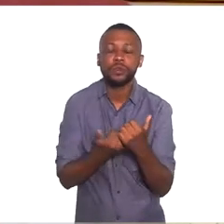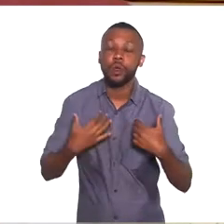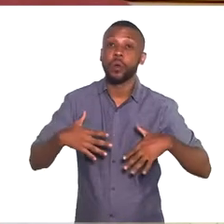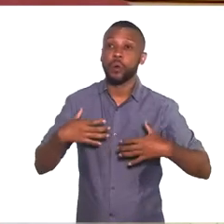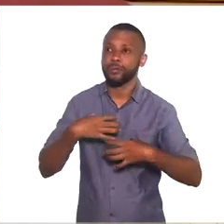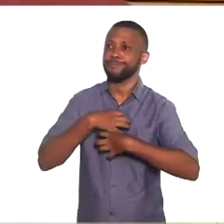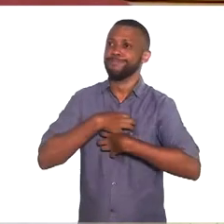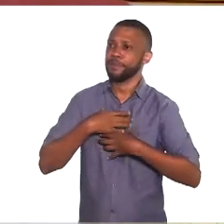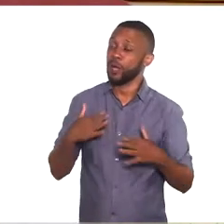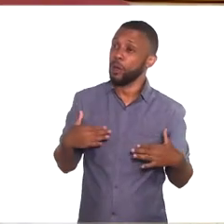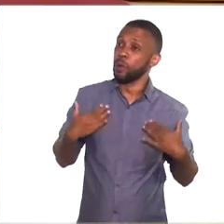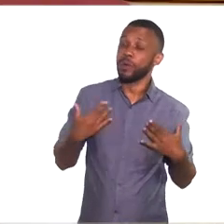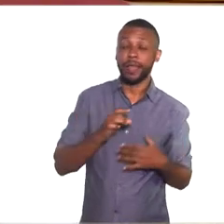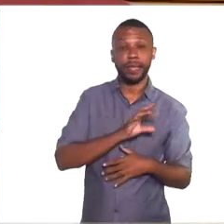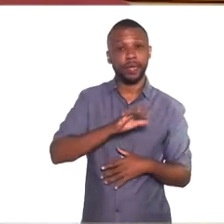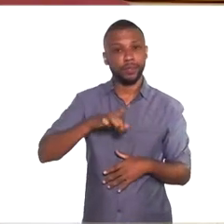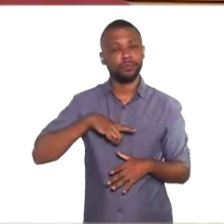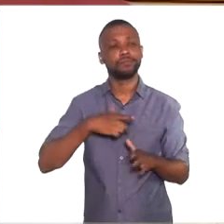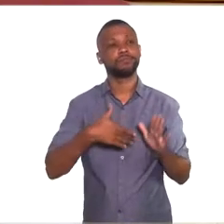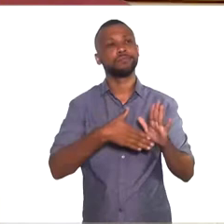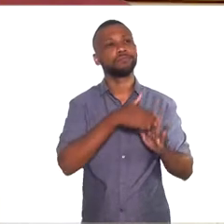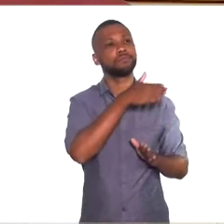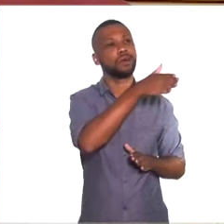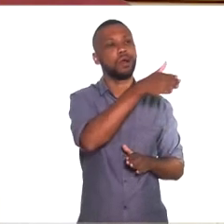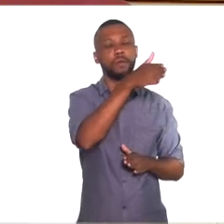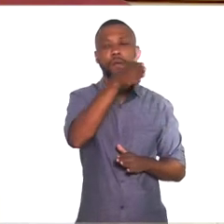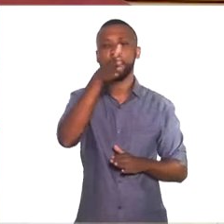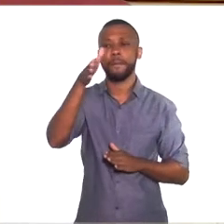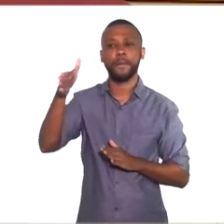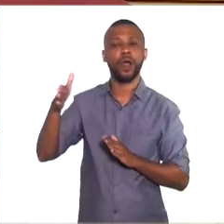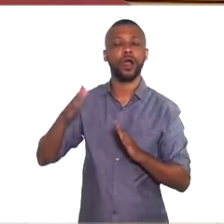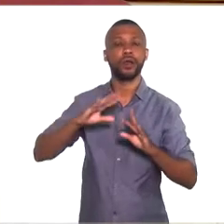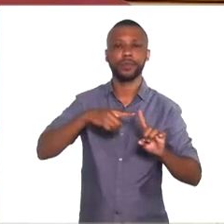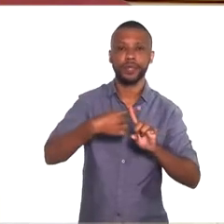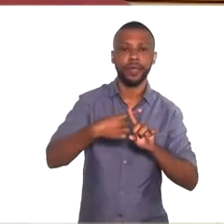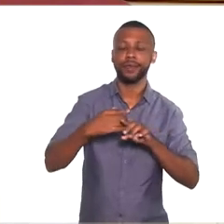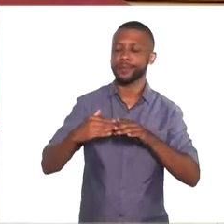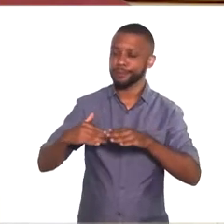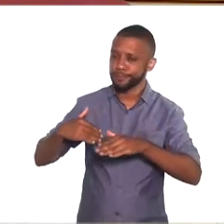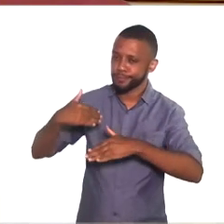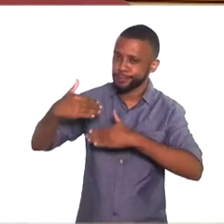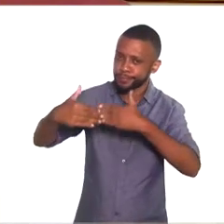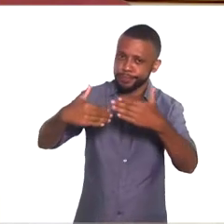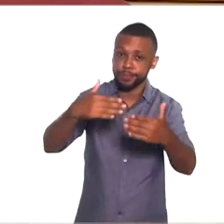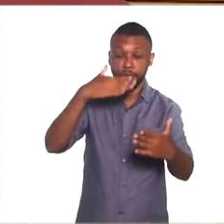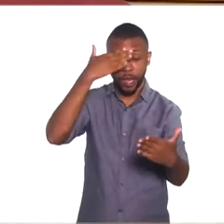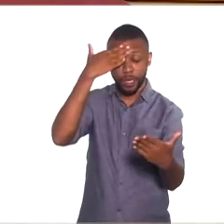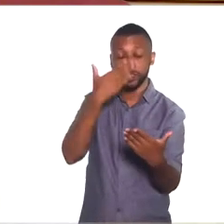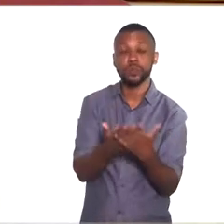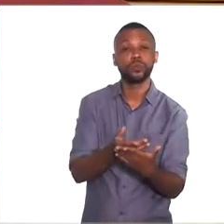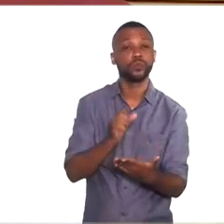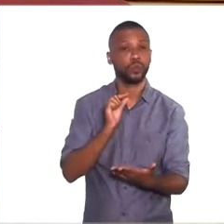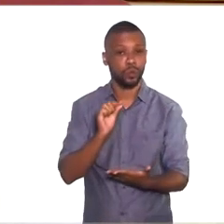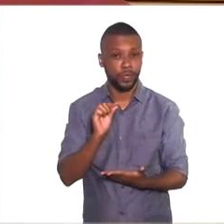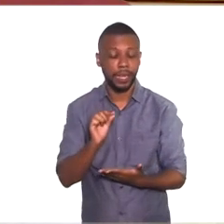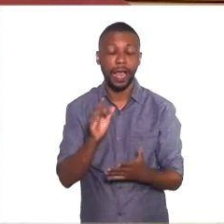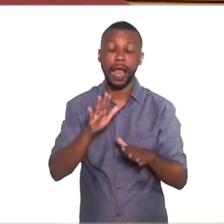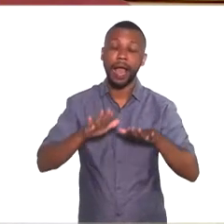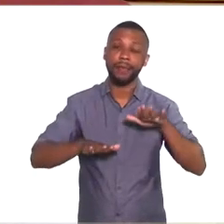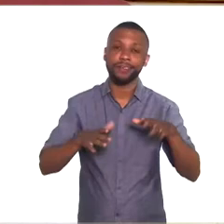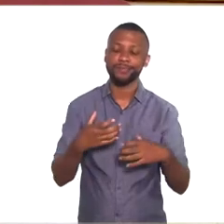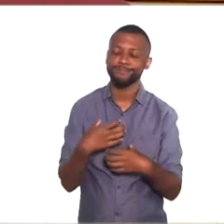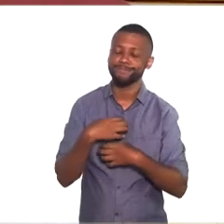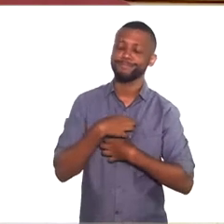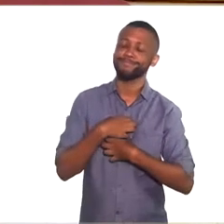lembro que tu não sair muitos as madas lá e calor de possível para sua igreja para suas questões e levou para frente eu creio